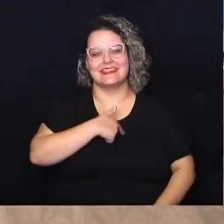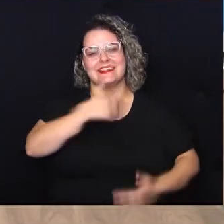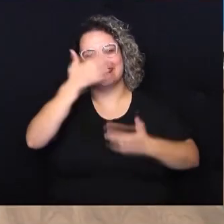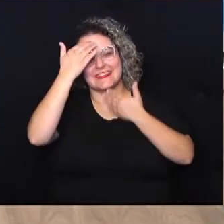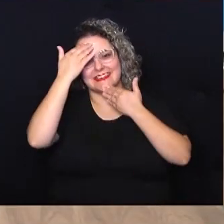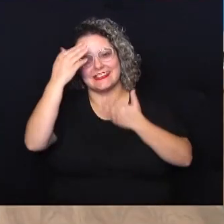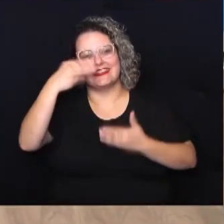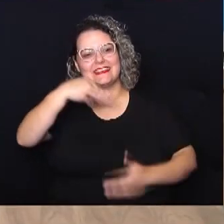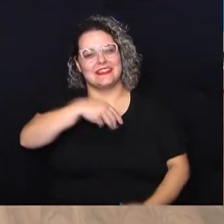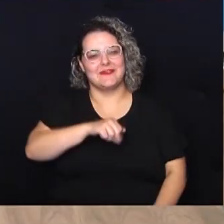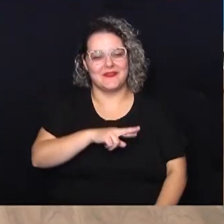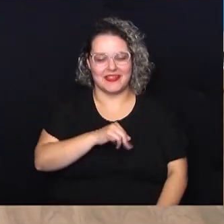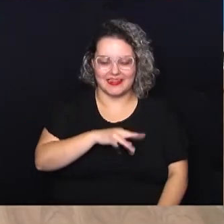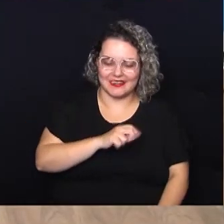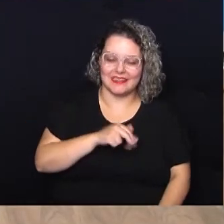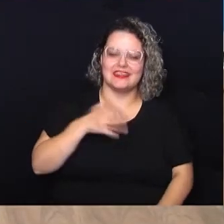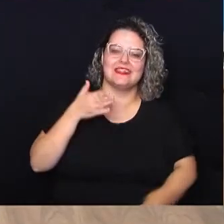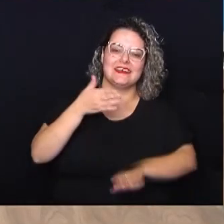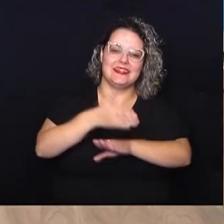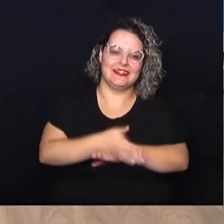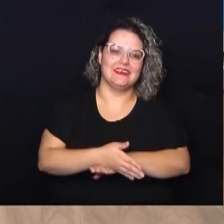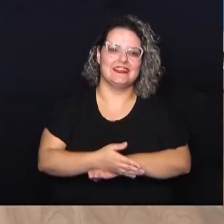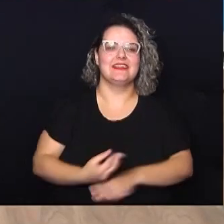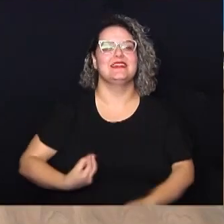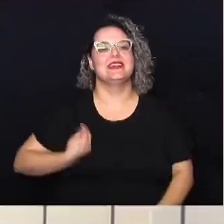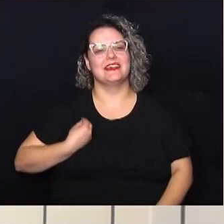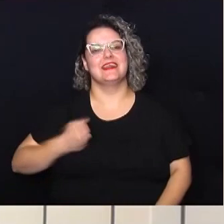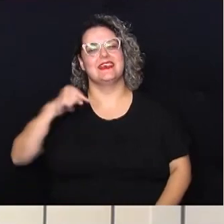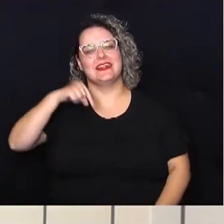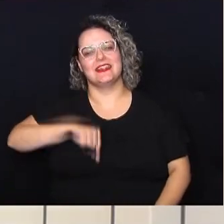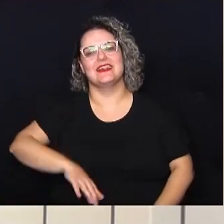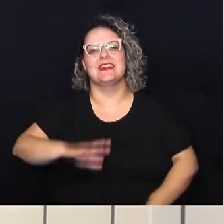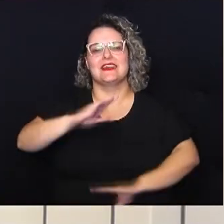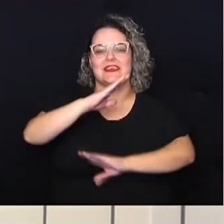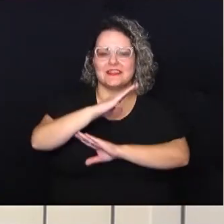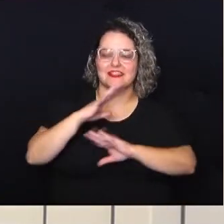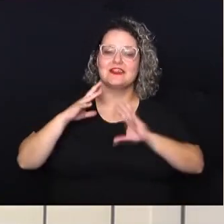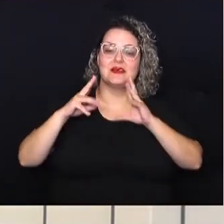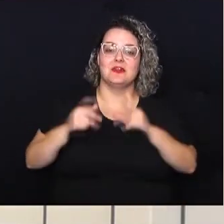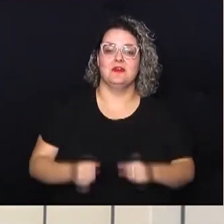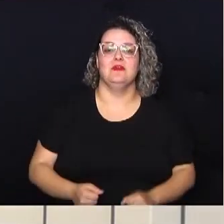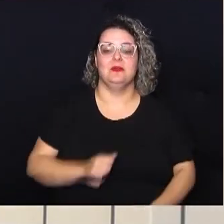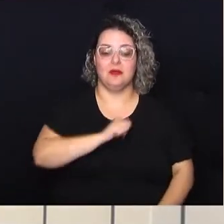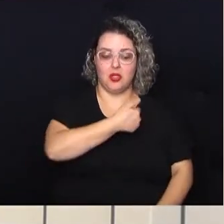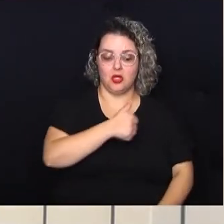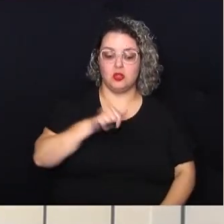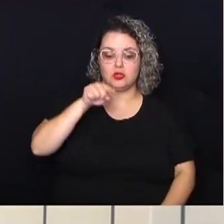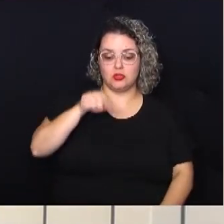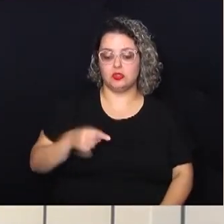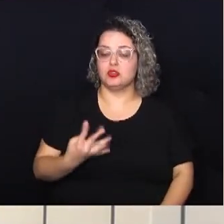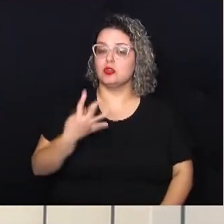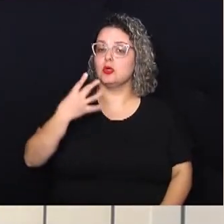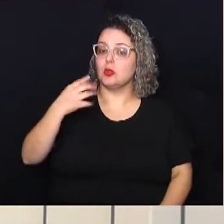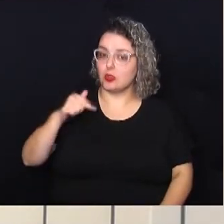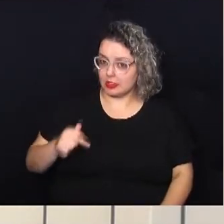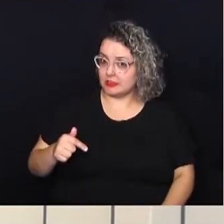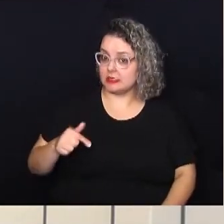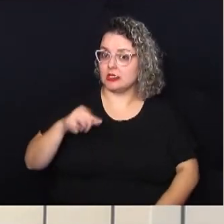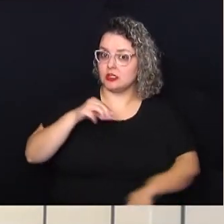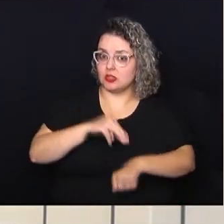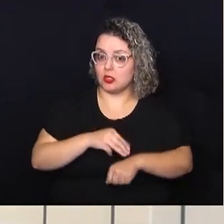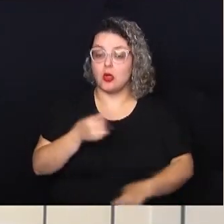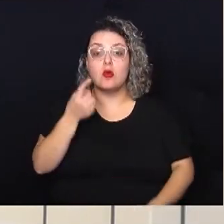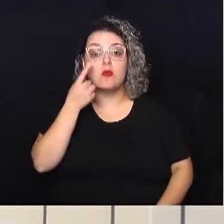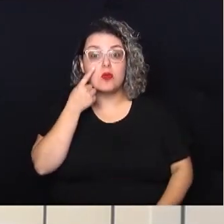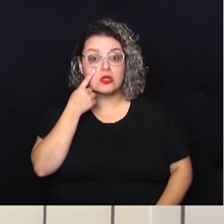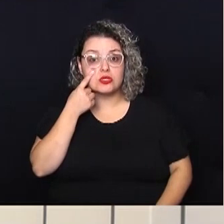participação da Mariana Mota ao vivo aqui no nosso Câmara Total. 11 horas mais 47 minutos. Olha